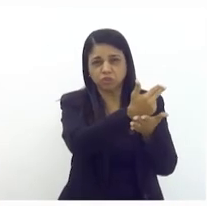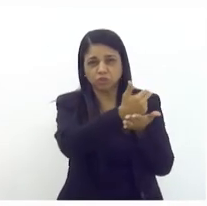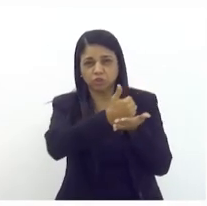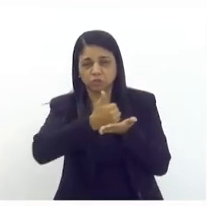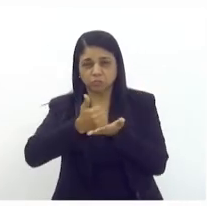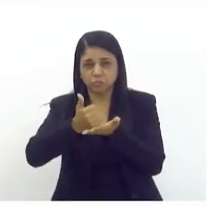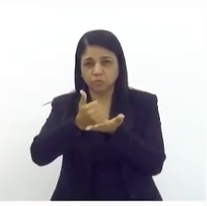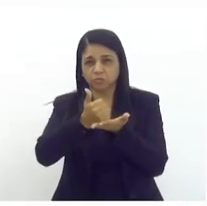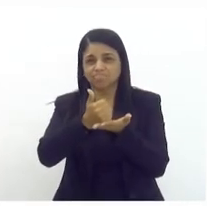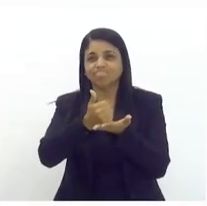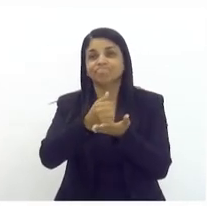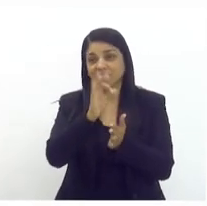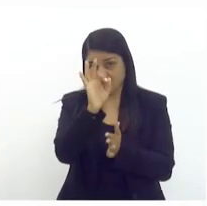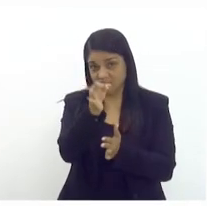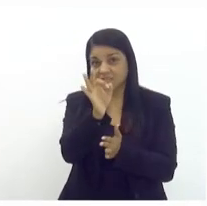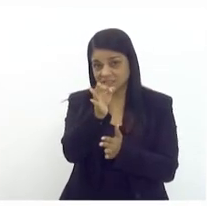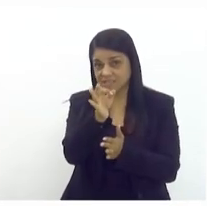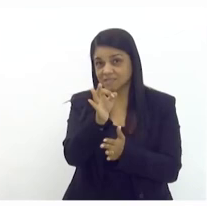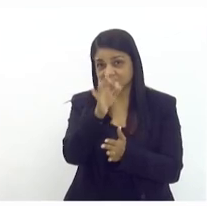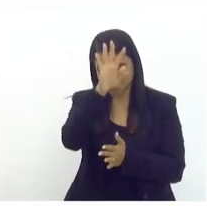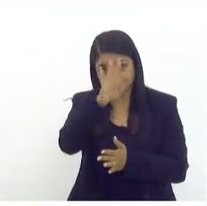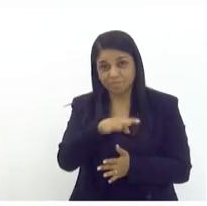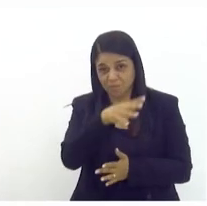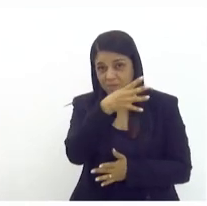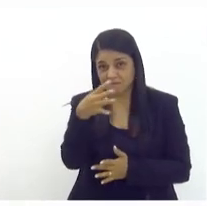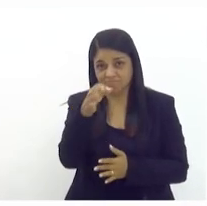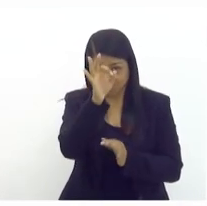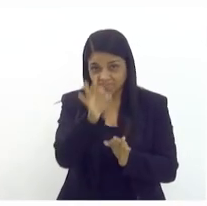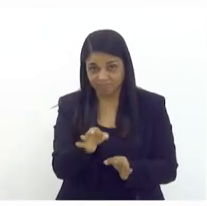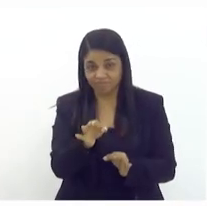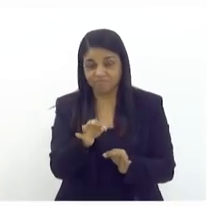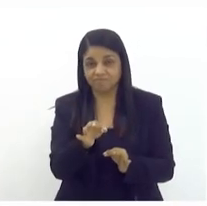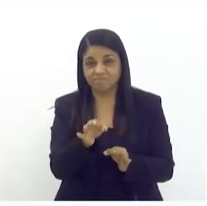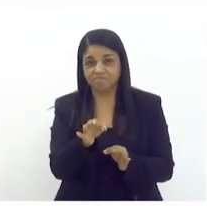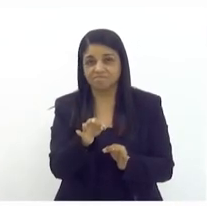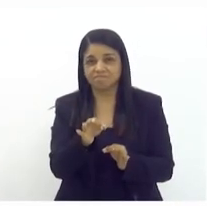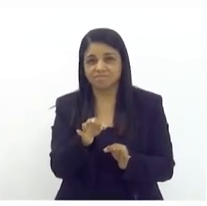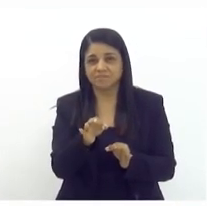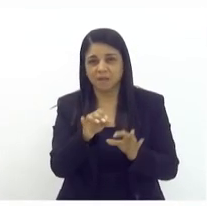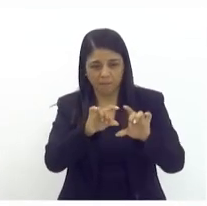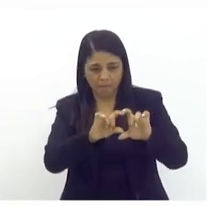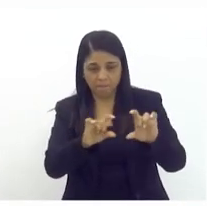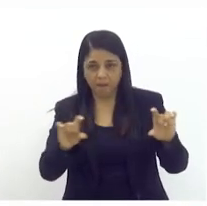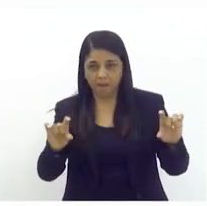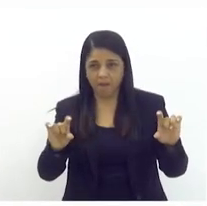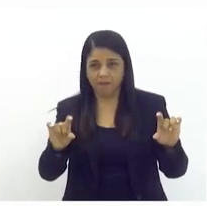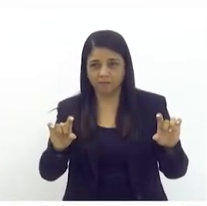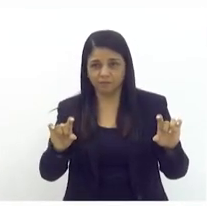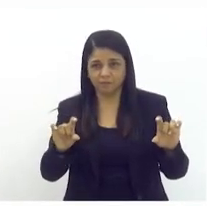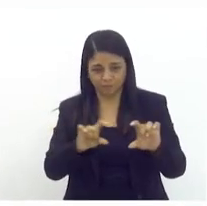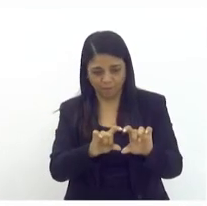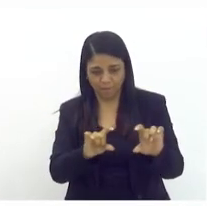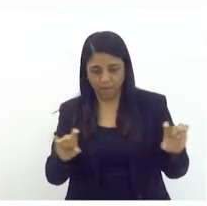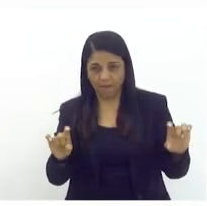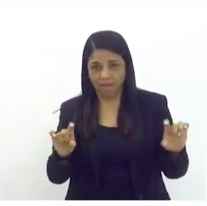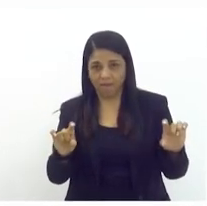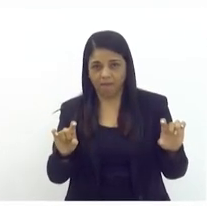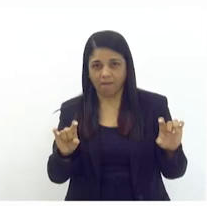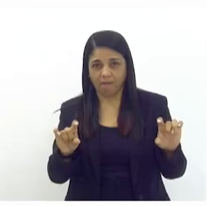aí mesmo é esse essa tabela aí a parte de baixo a segunda tabela abaixo